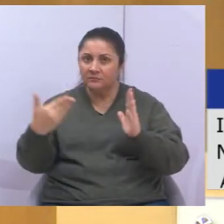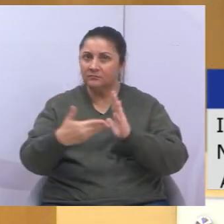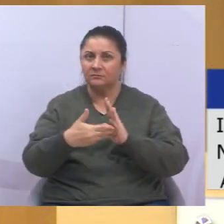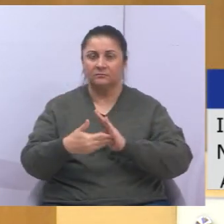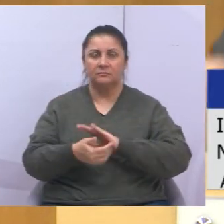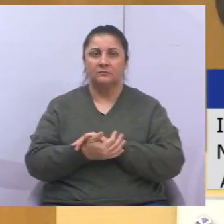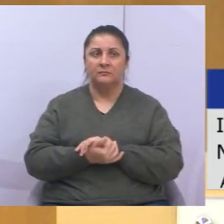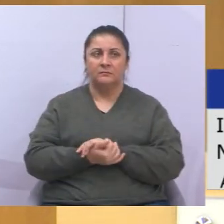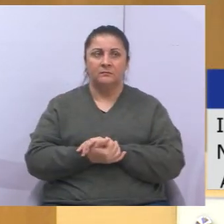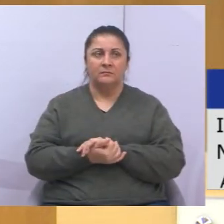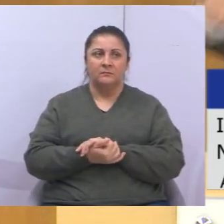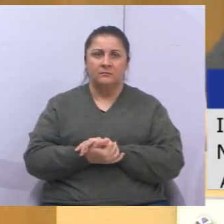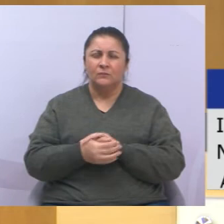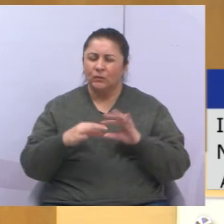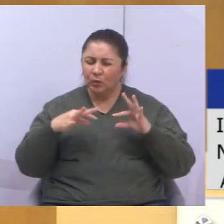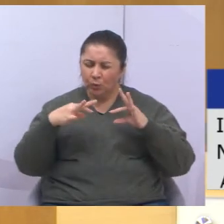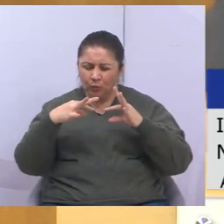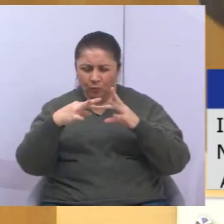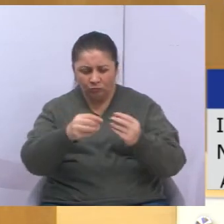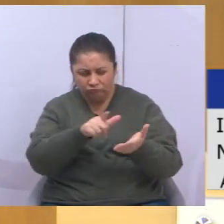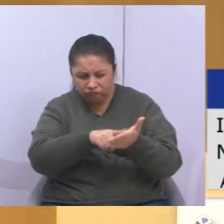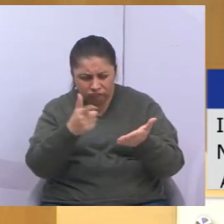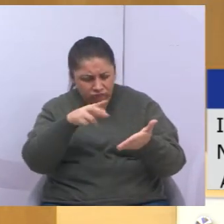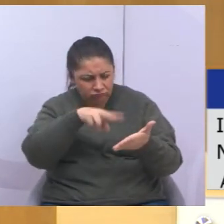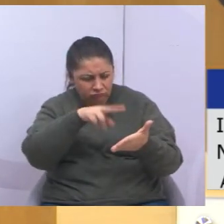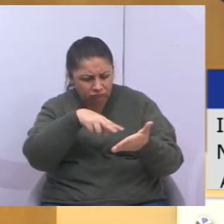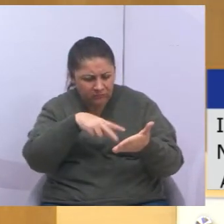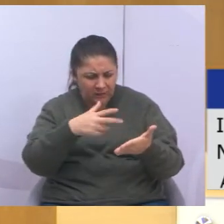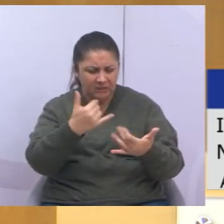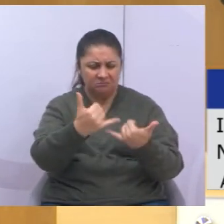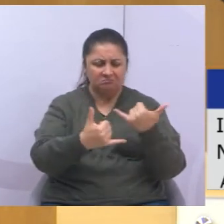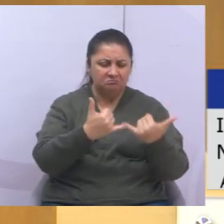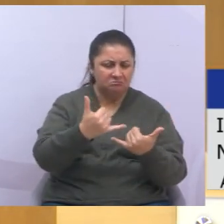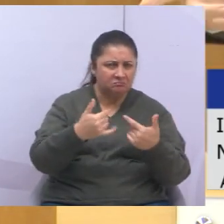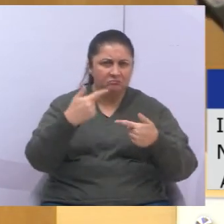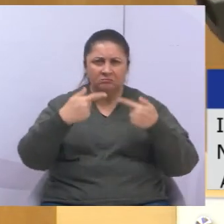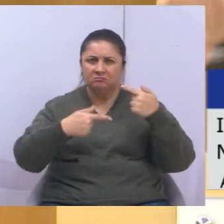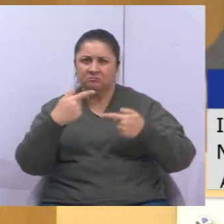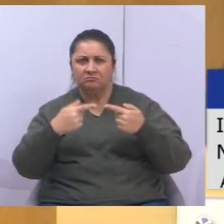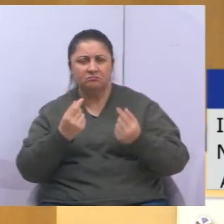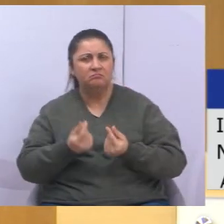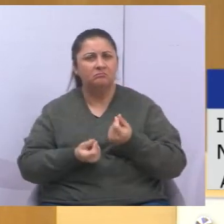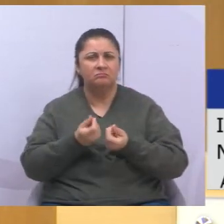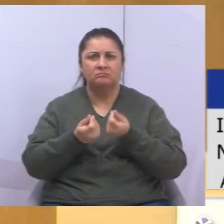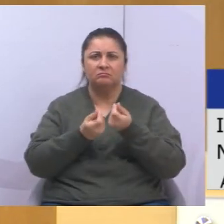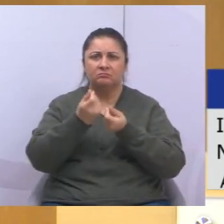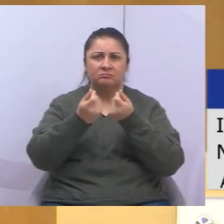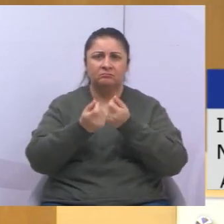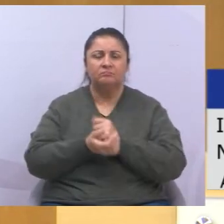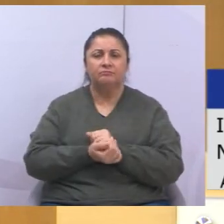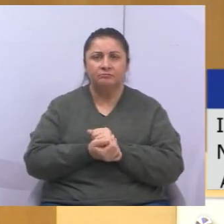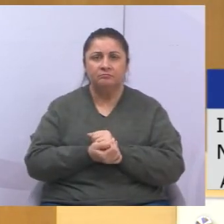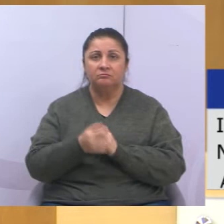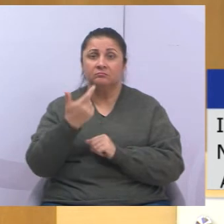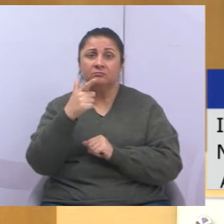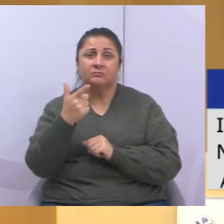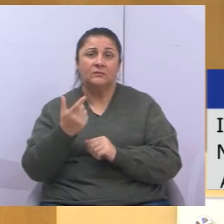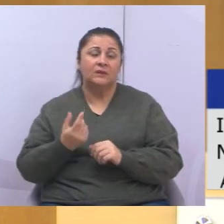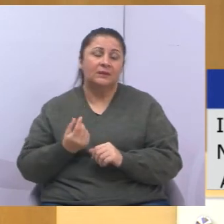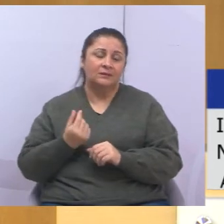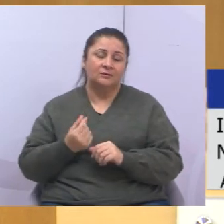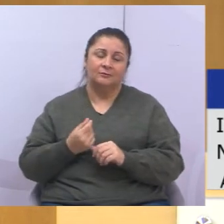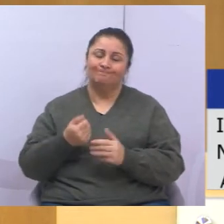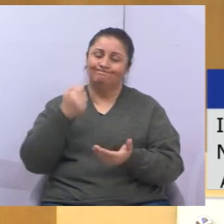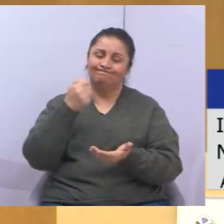jornais, de cabo a rabo, na parte de lazer, política, economia. Então nós não tínhamos recursos